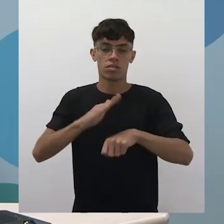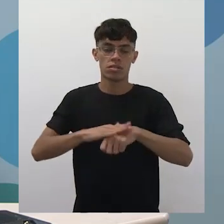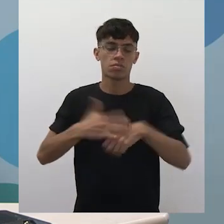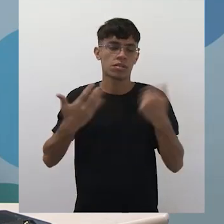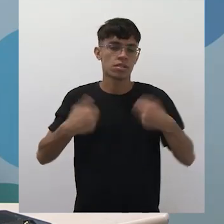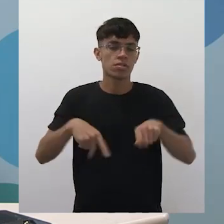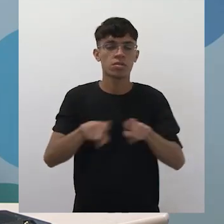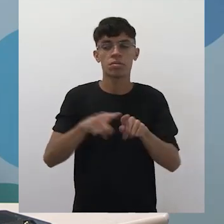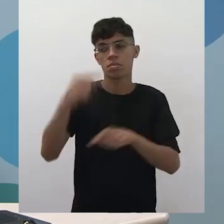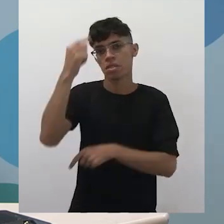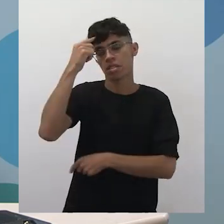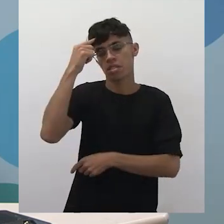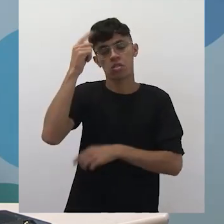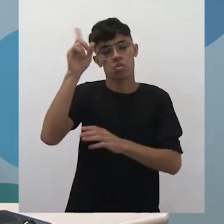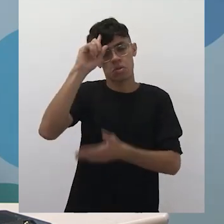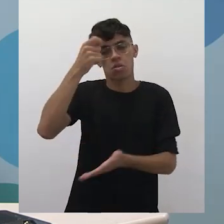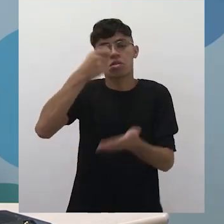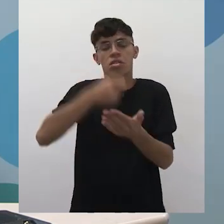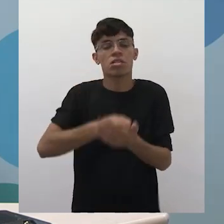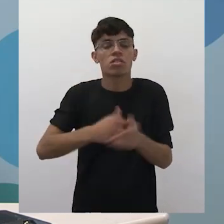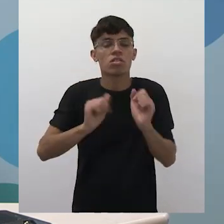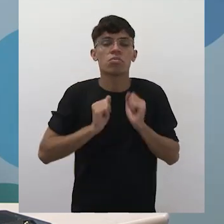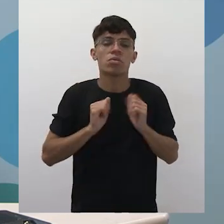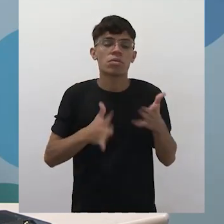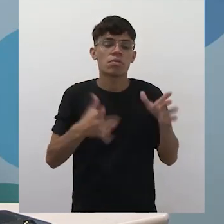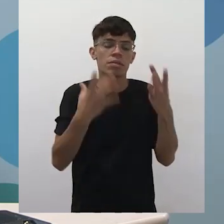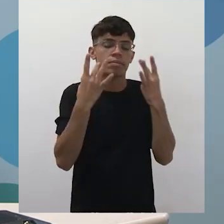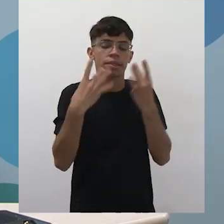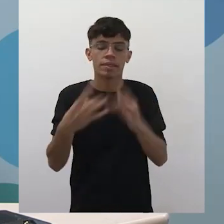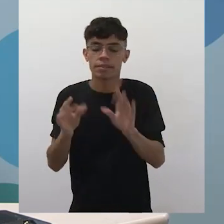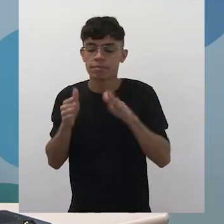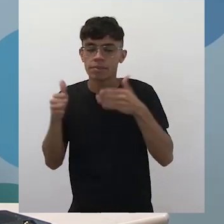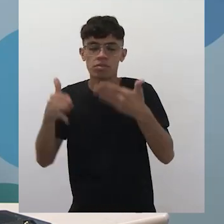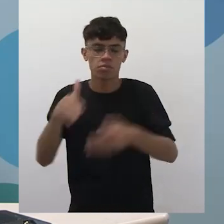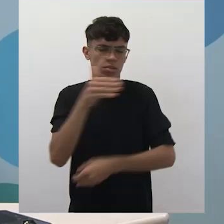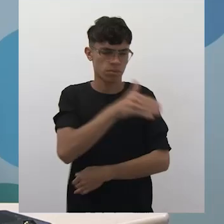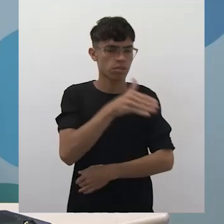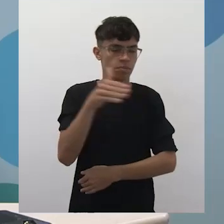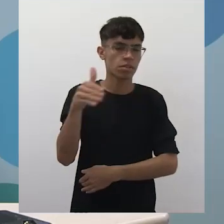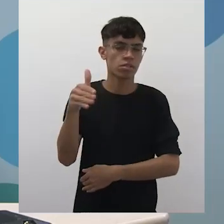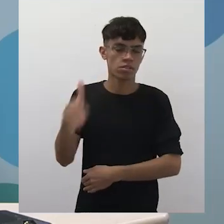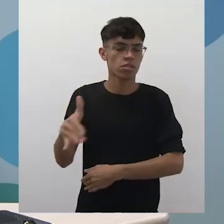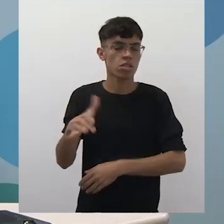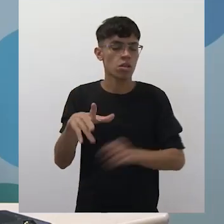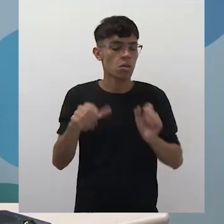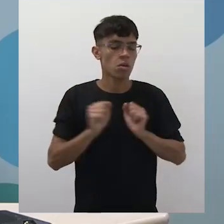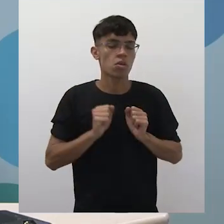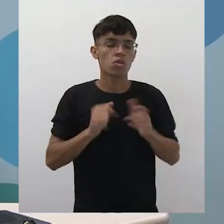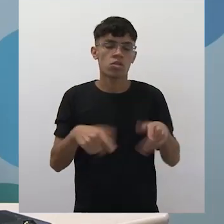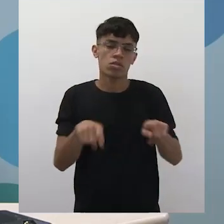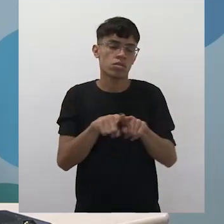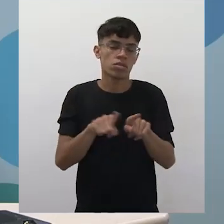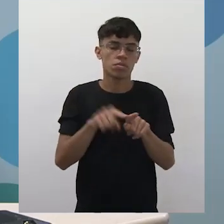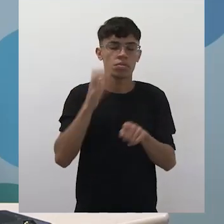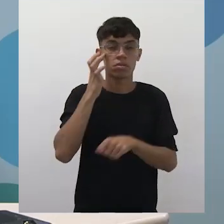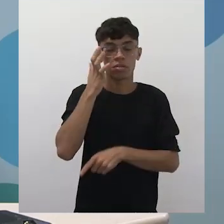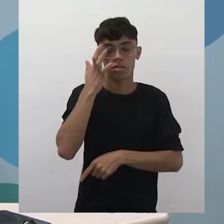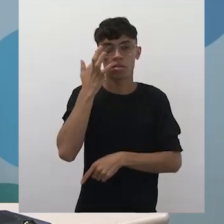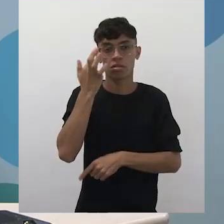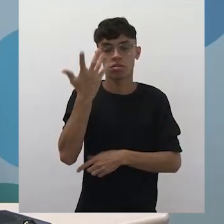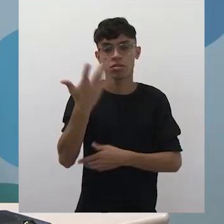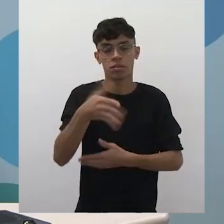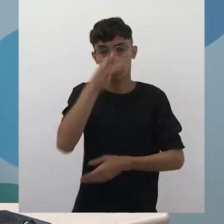que pensar na questão da autonomia, desse olhar mais a tempo, se há esse engajamento, se há autonomia. E também o desenvolvimento